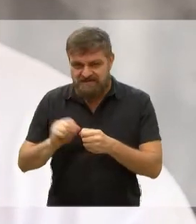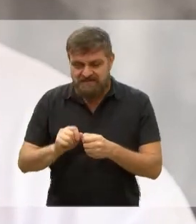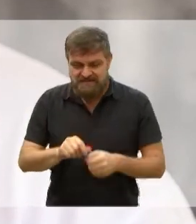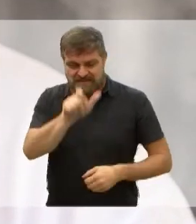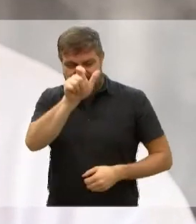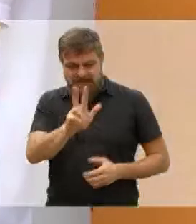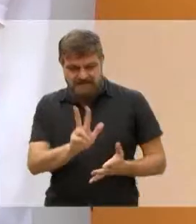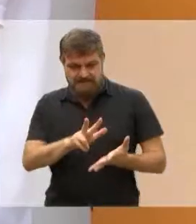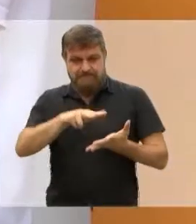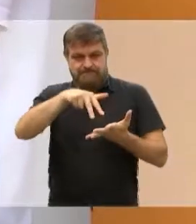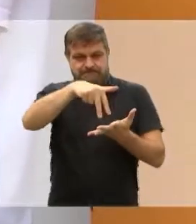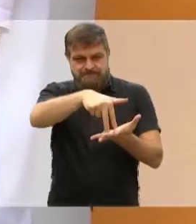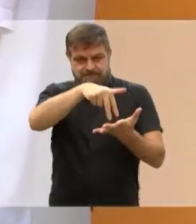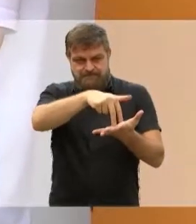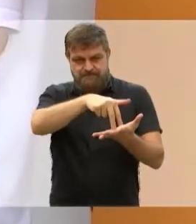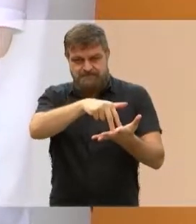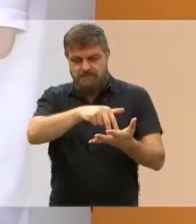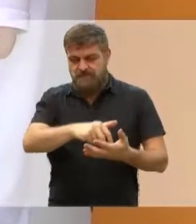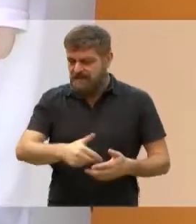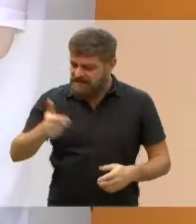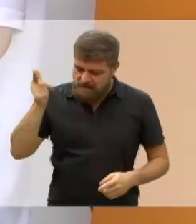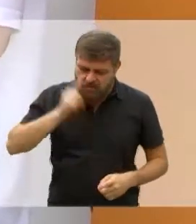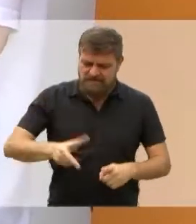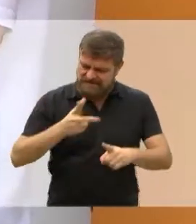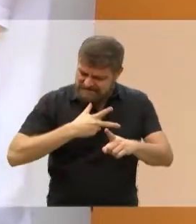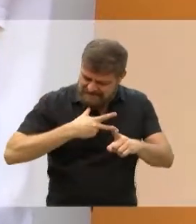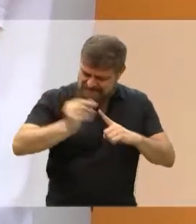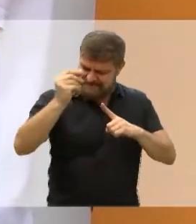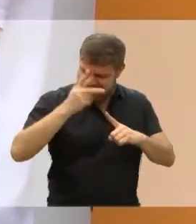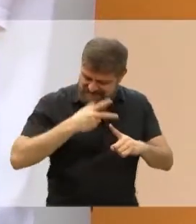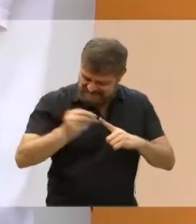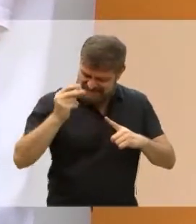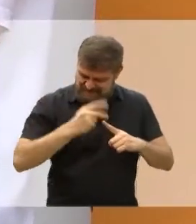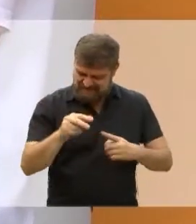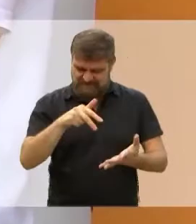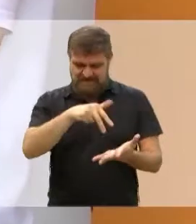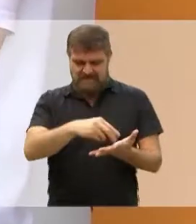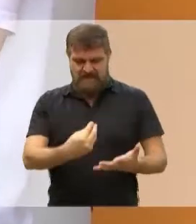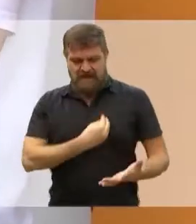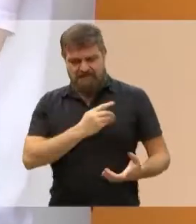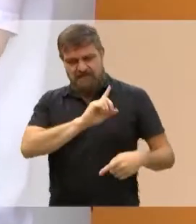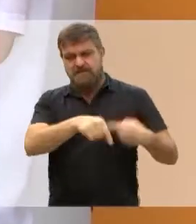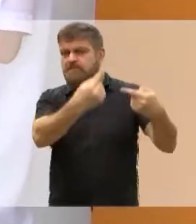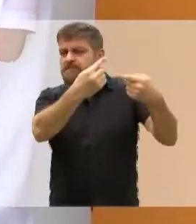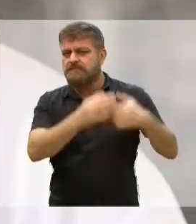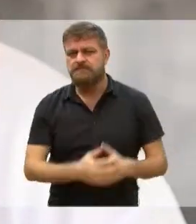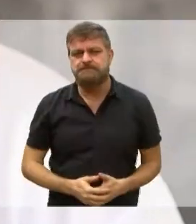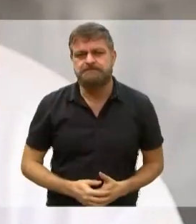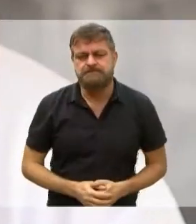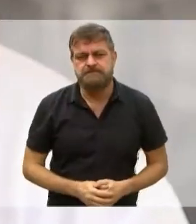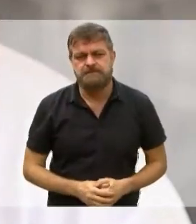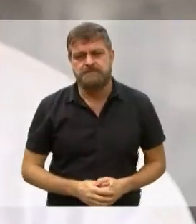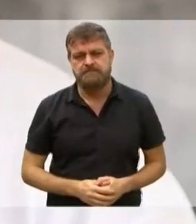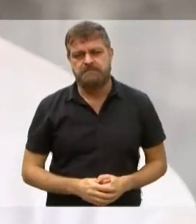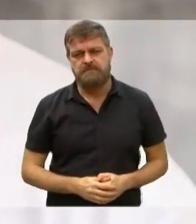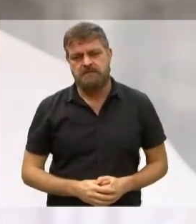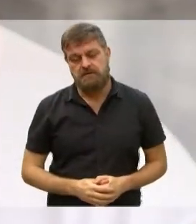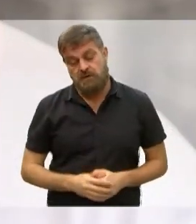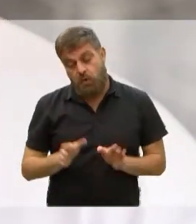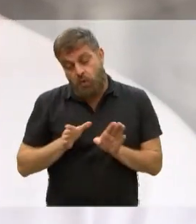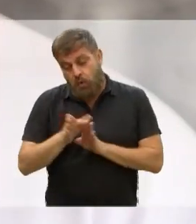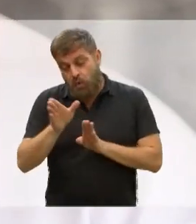nas posições de destaque que ele vem se colocando, que ele vem se destacando?